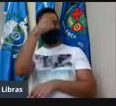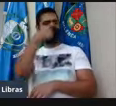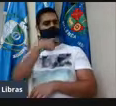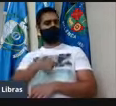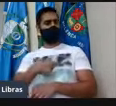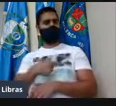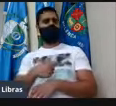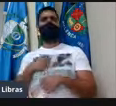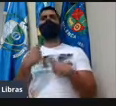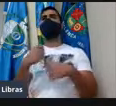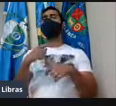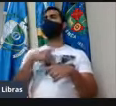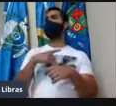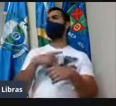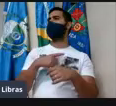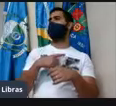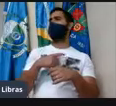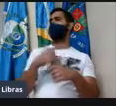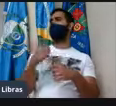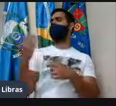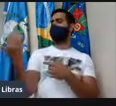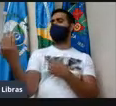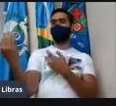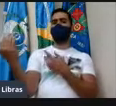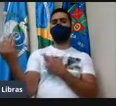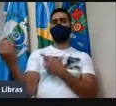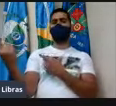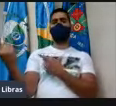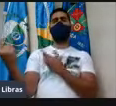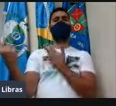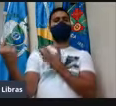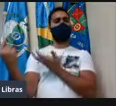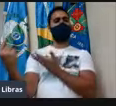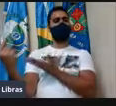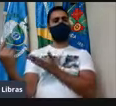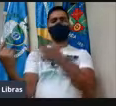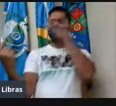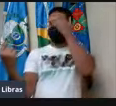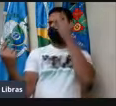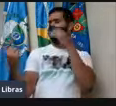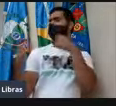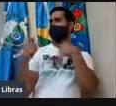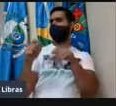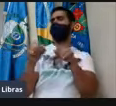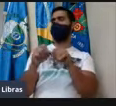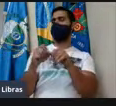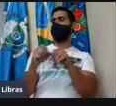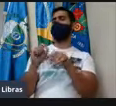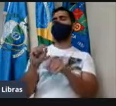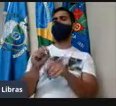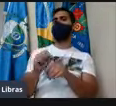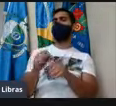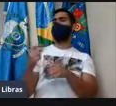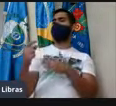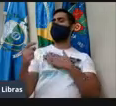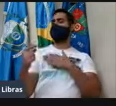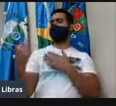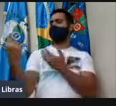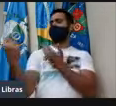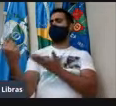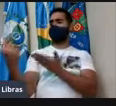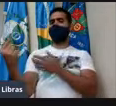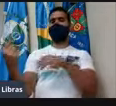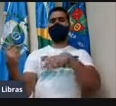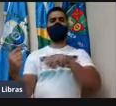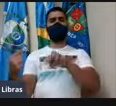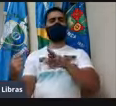ela carece todas as nossas honrarias, e eu não poderia deixar de externar a minha homenagem a ela,